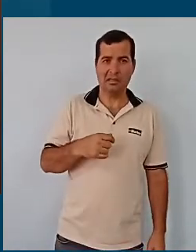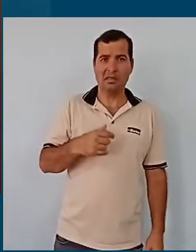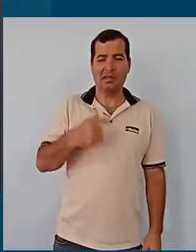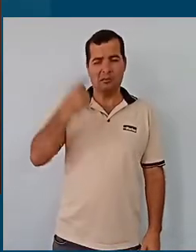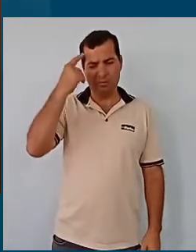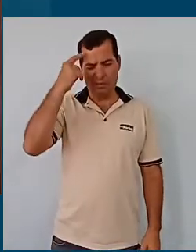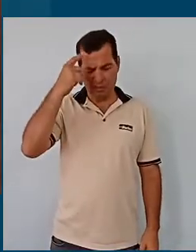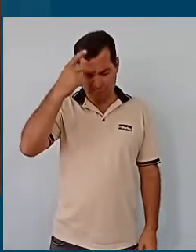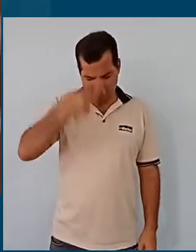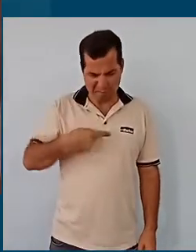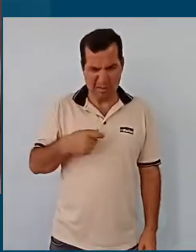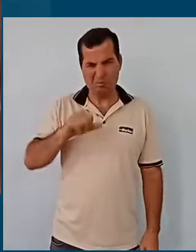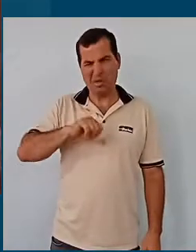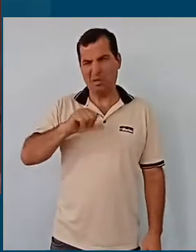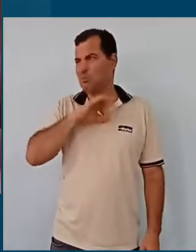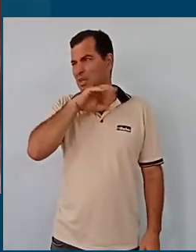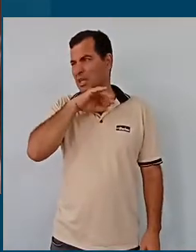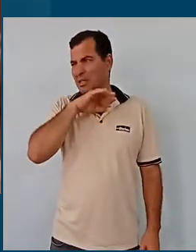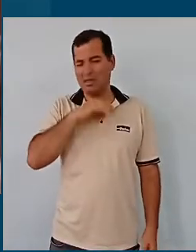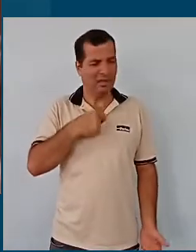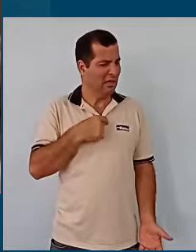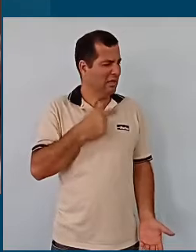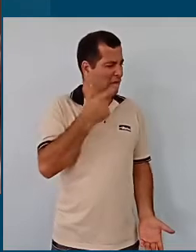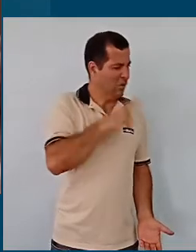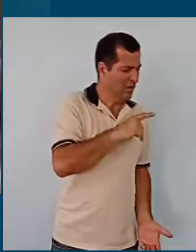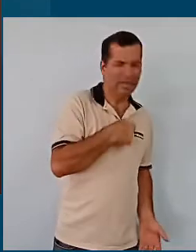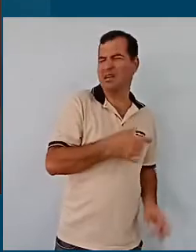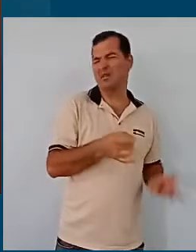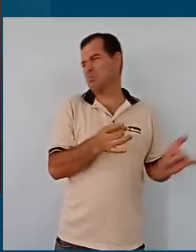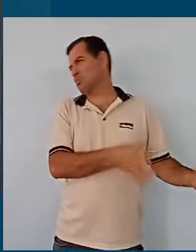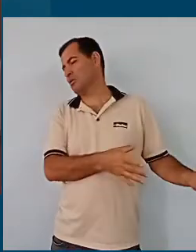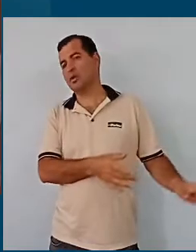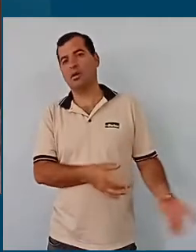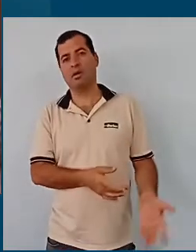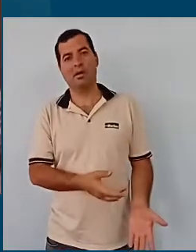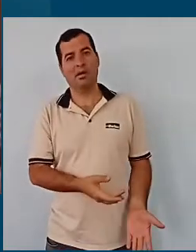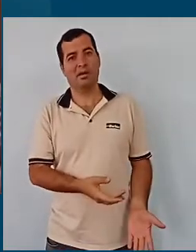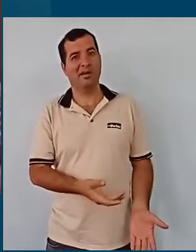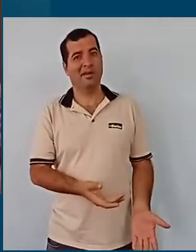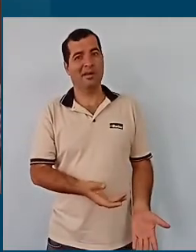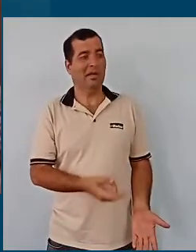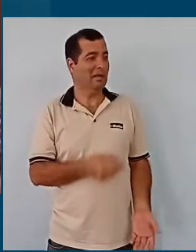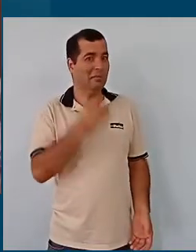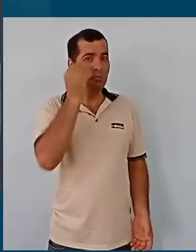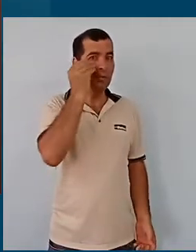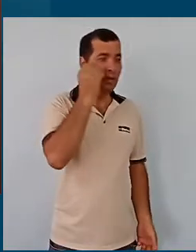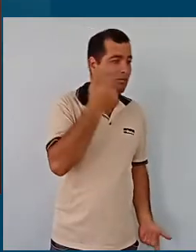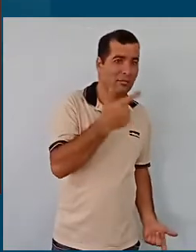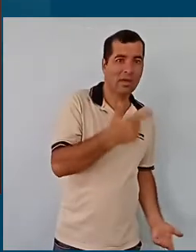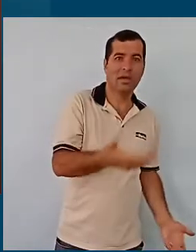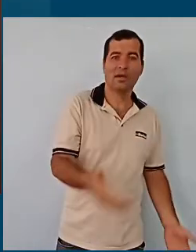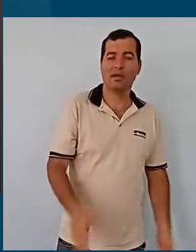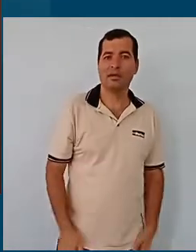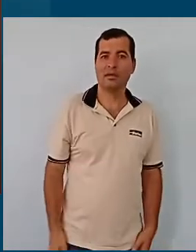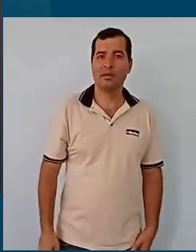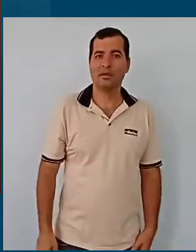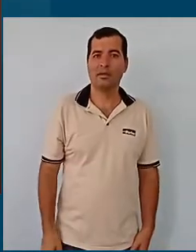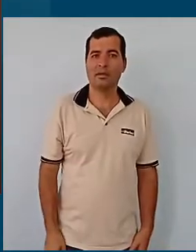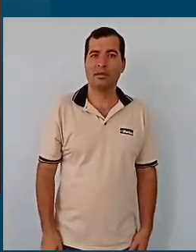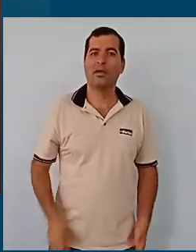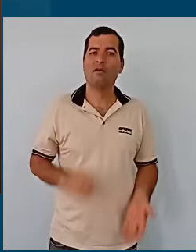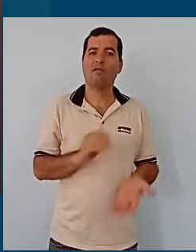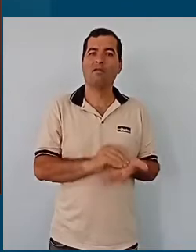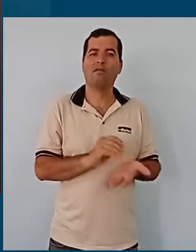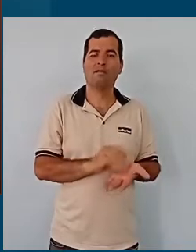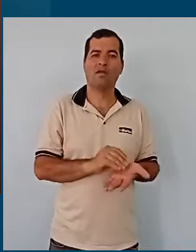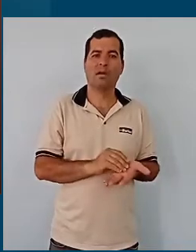criança desiste no primeiro obstáculo que ela tiver. E, às vezes, ela nem tenta, porque a autoestima